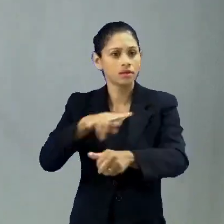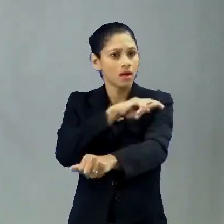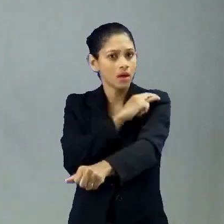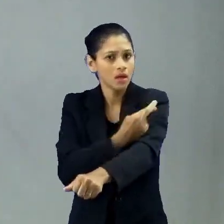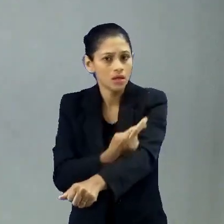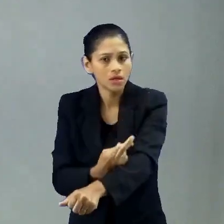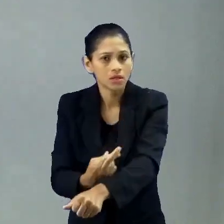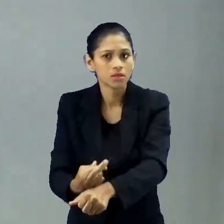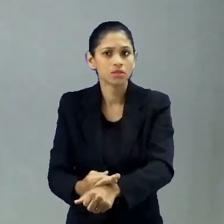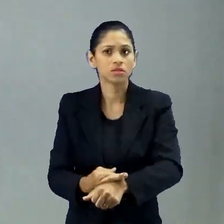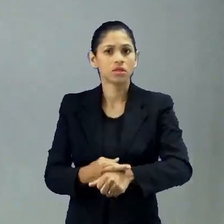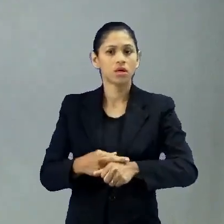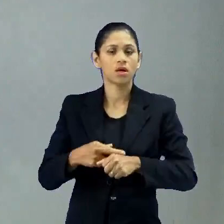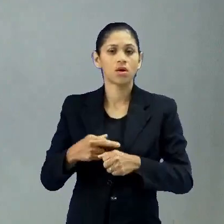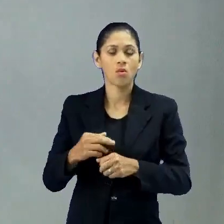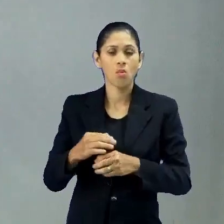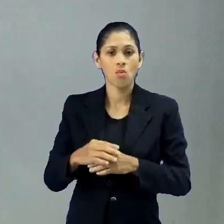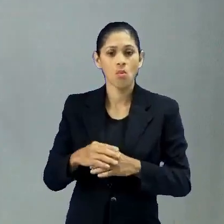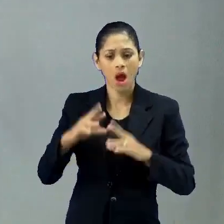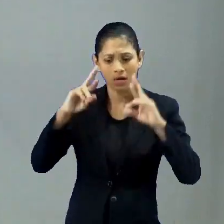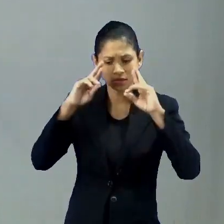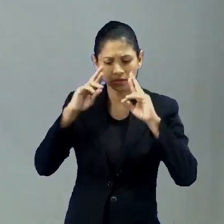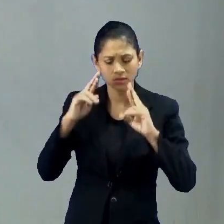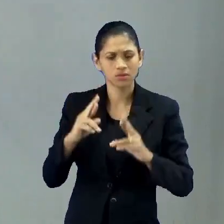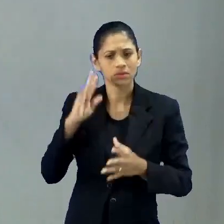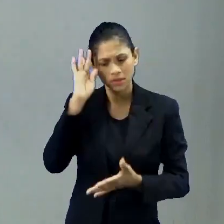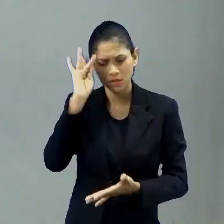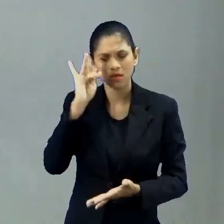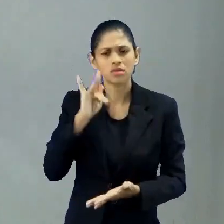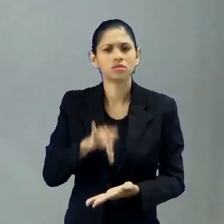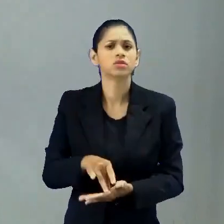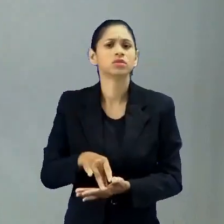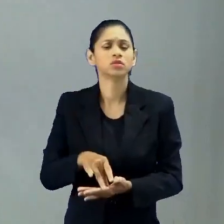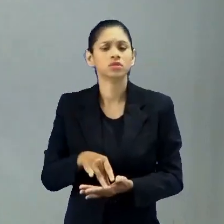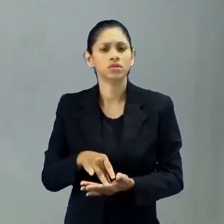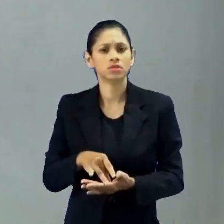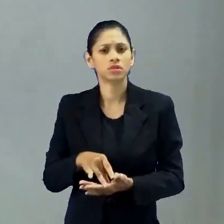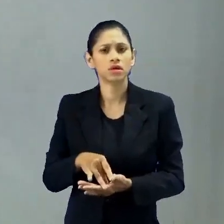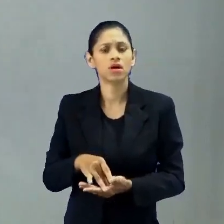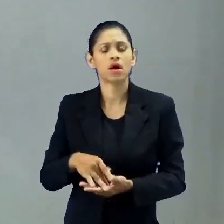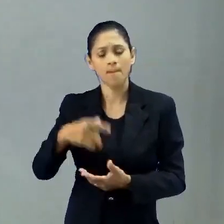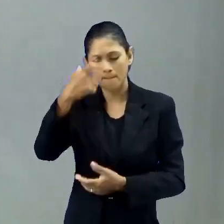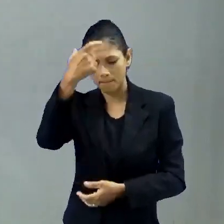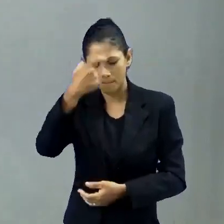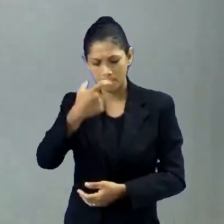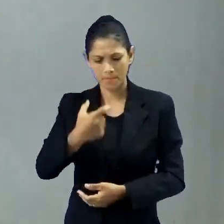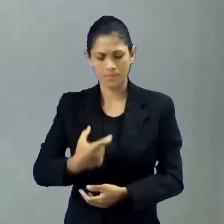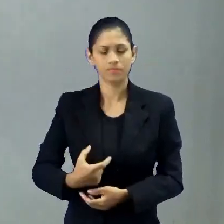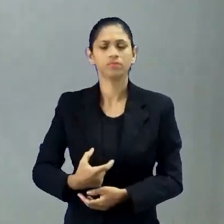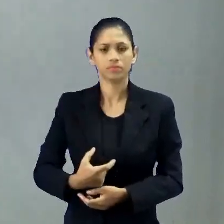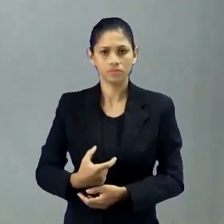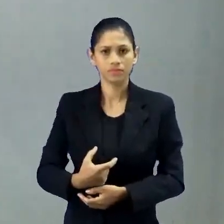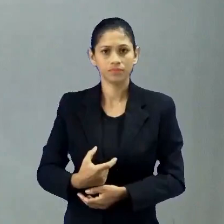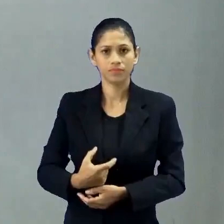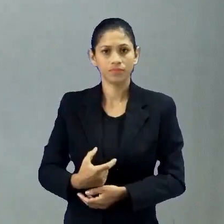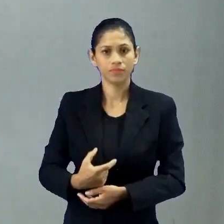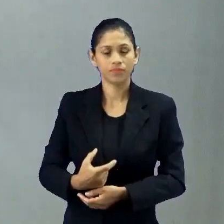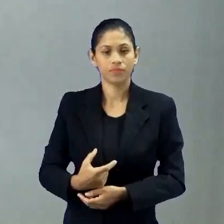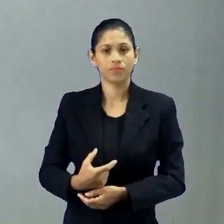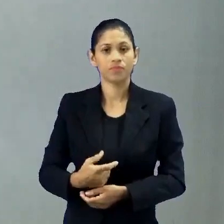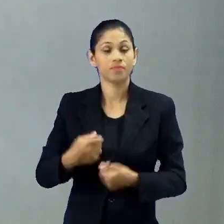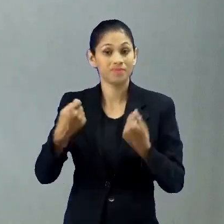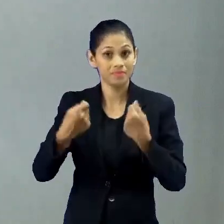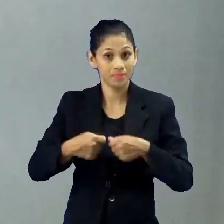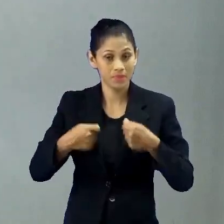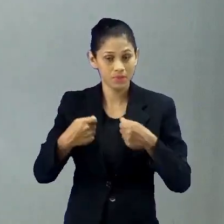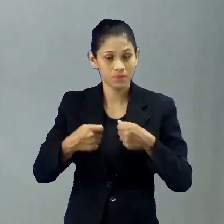dentre outros elementos, ou seja, a minha personalidade, a minha pessoa, enquanto personalidade,